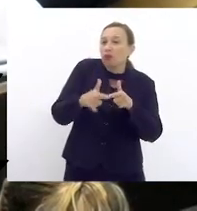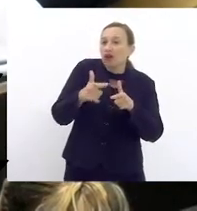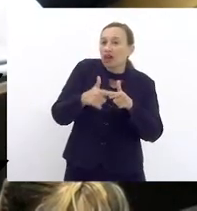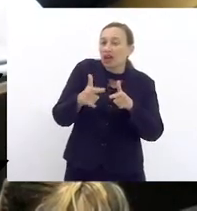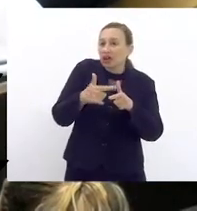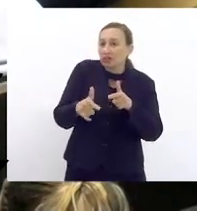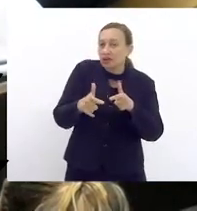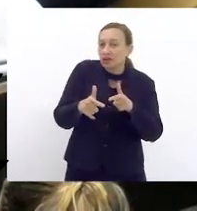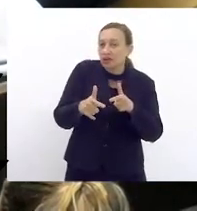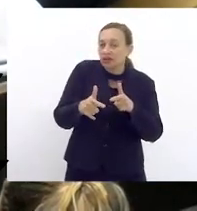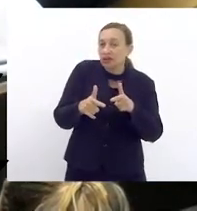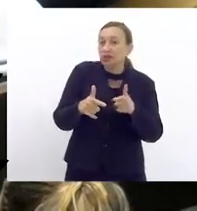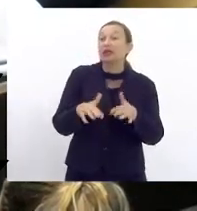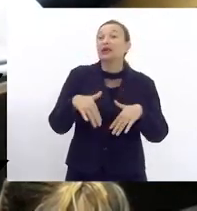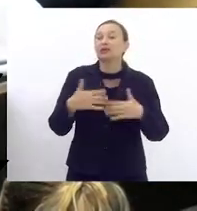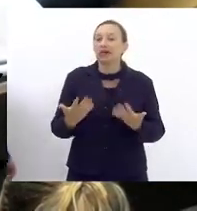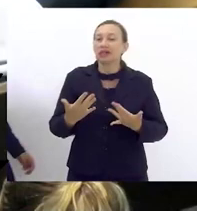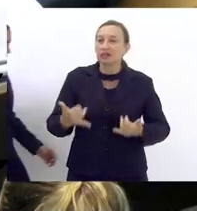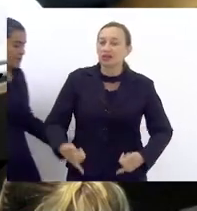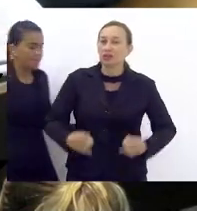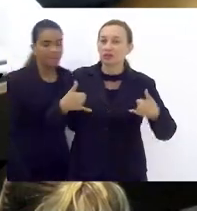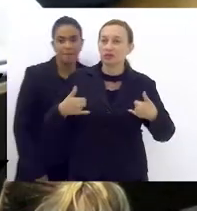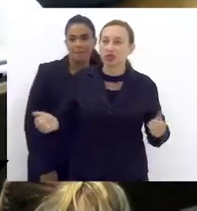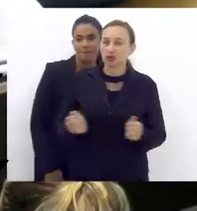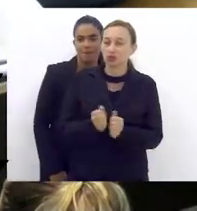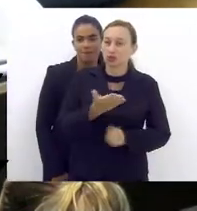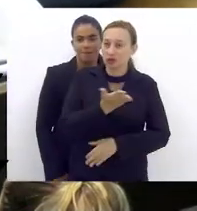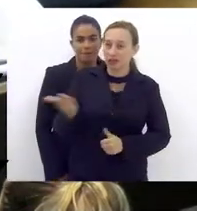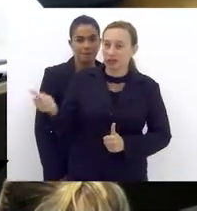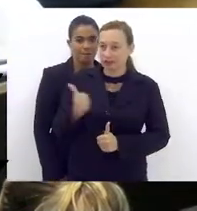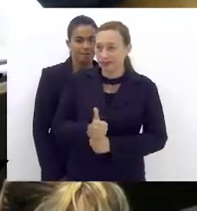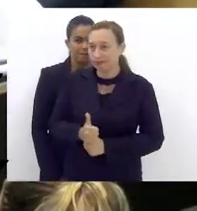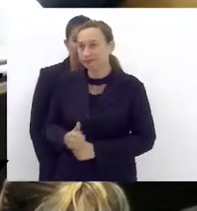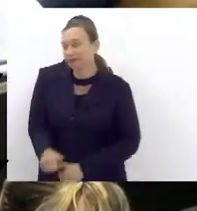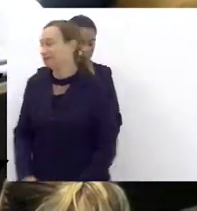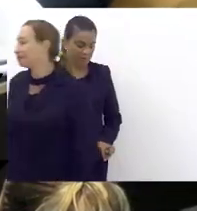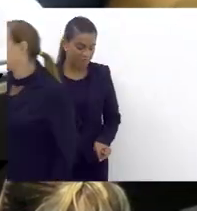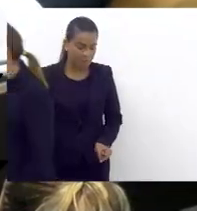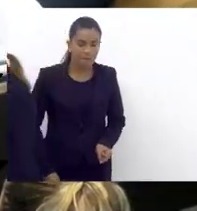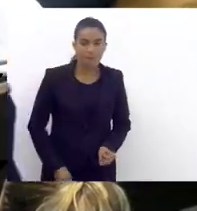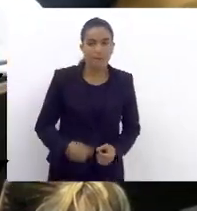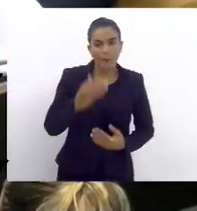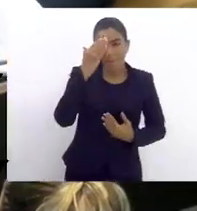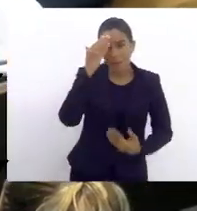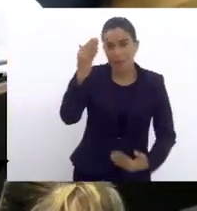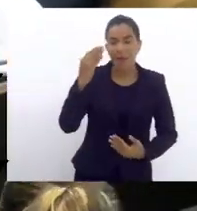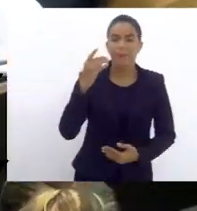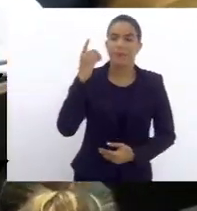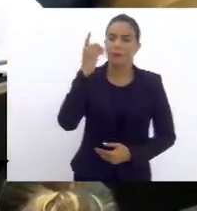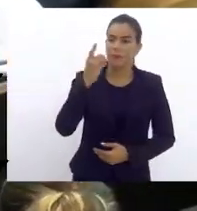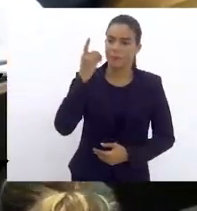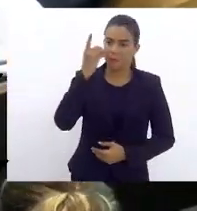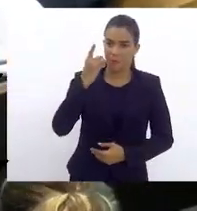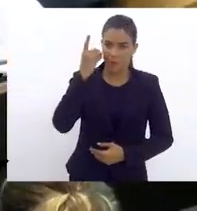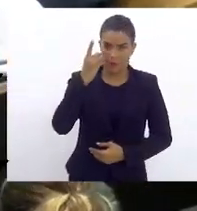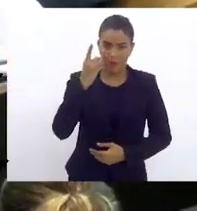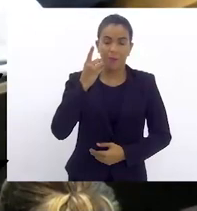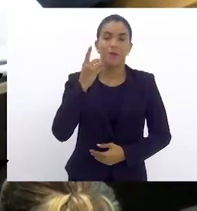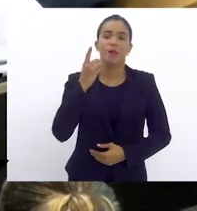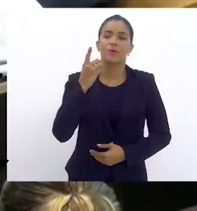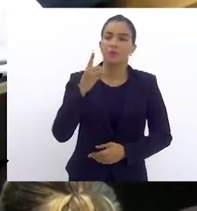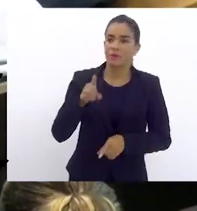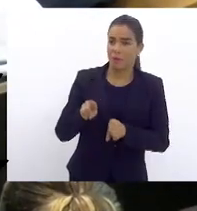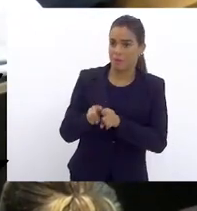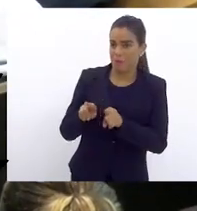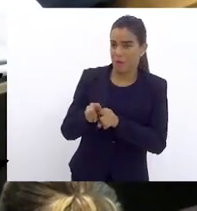do Santos Dumont É uma honra estar aqui com vocês obrigado Deputado é o deputado de mim